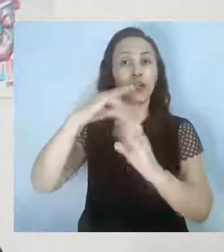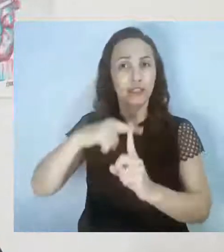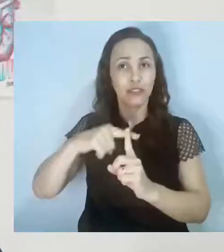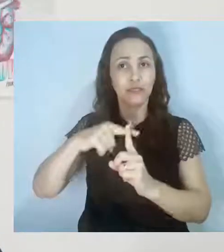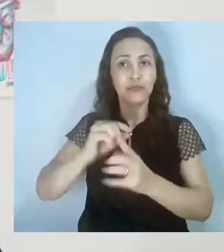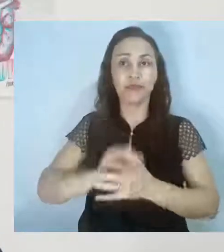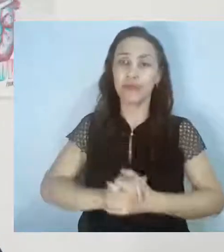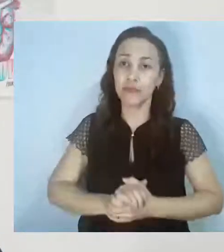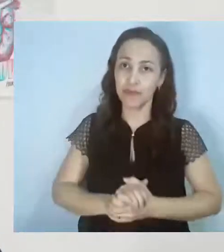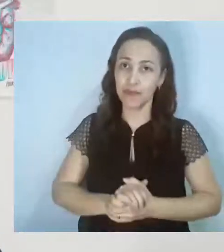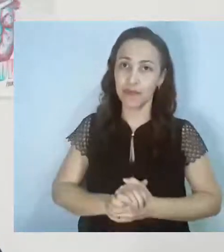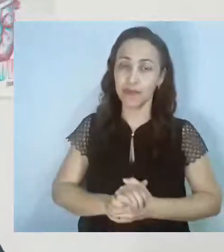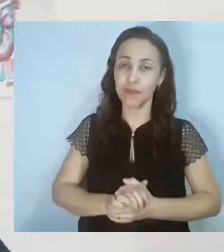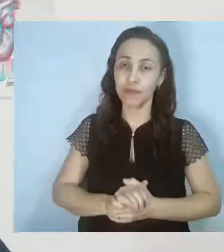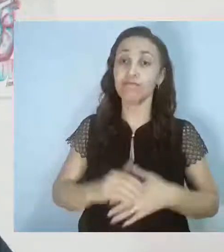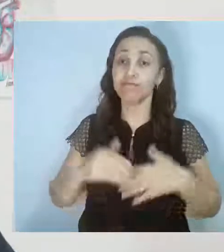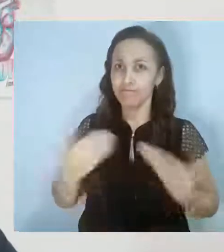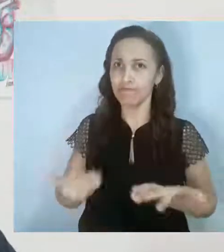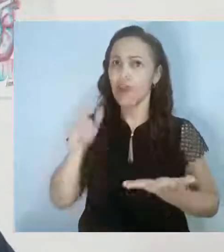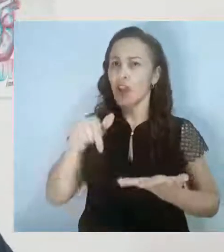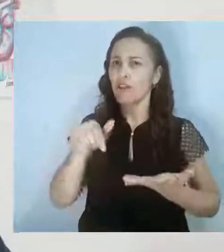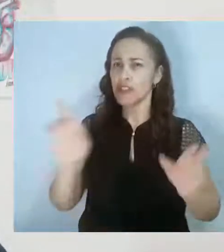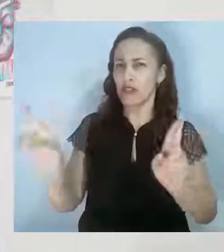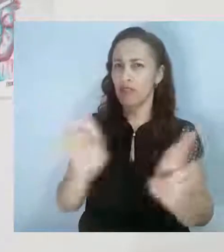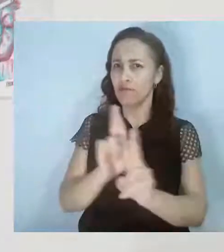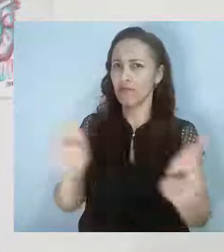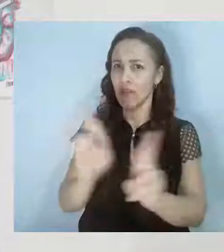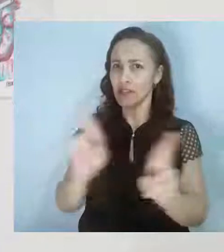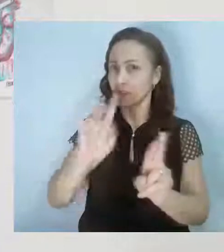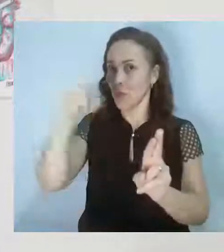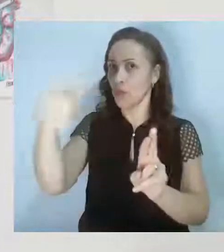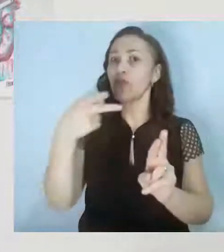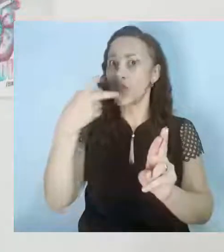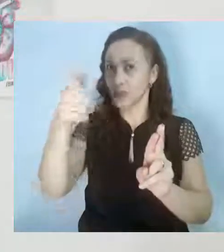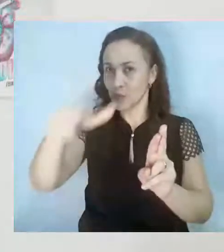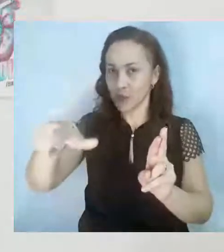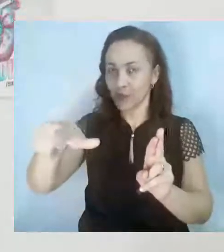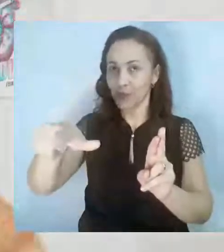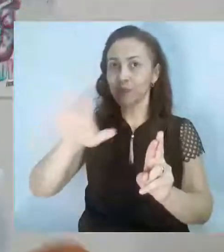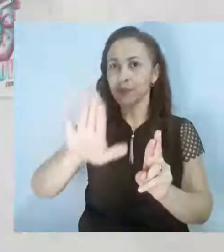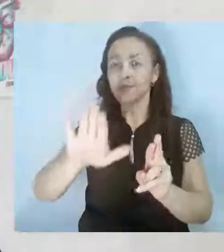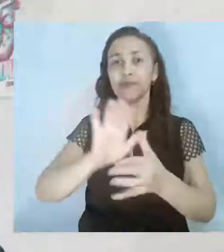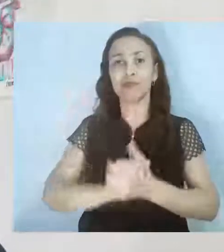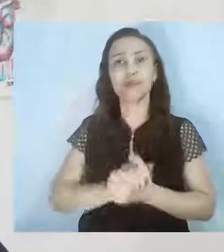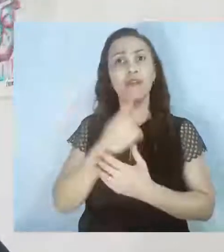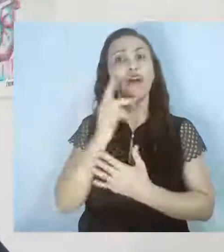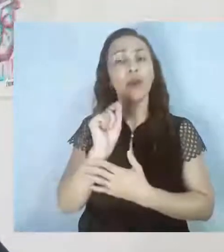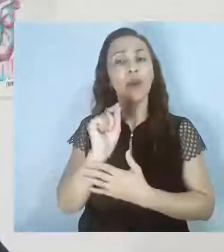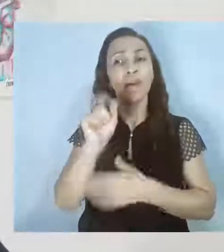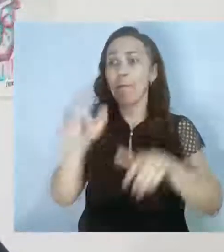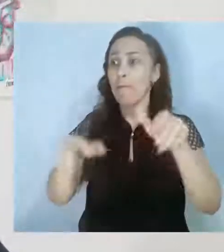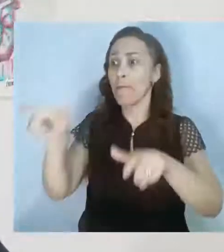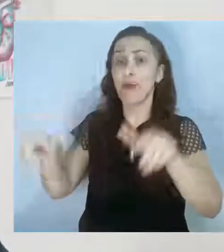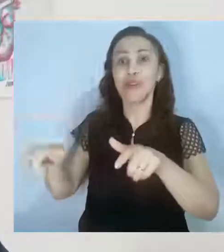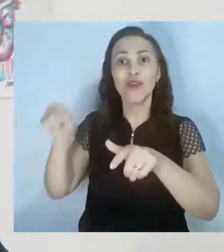Então, quando ele faz essa associação, e lá na frente ele retoma, dizendo que essas pessoas são como